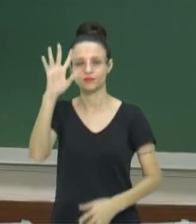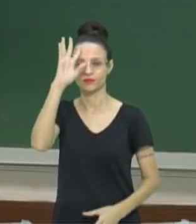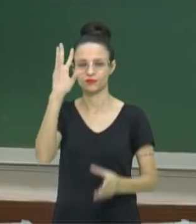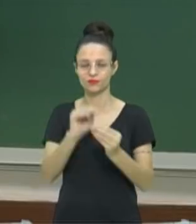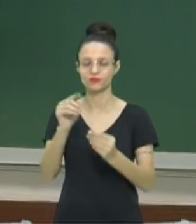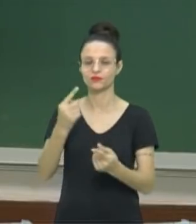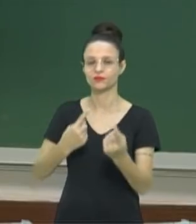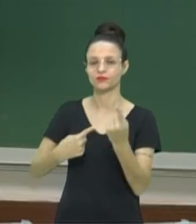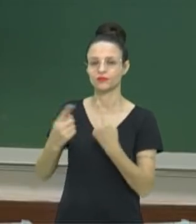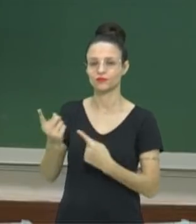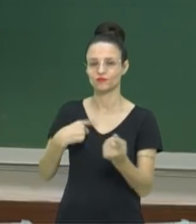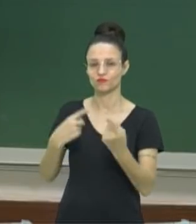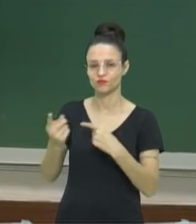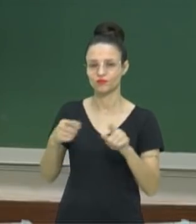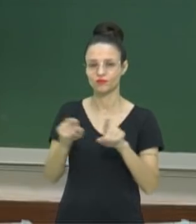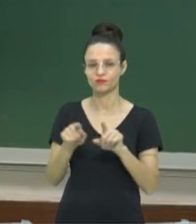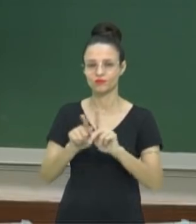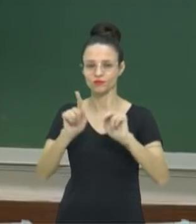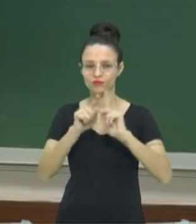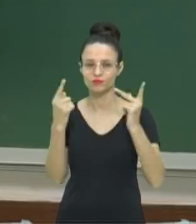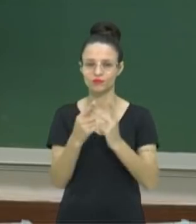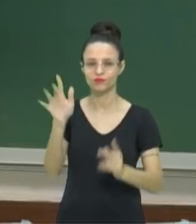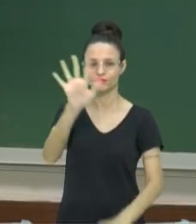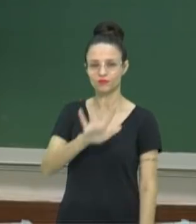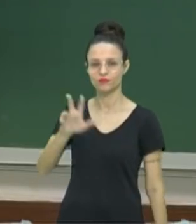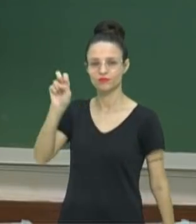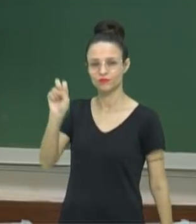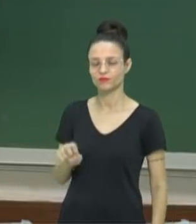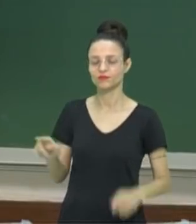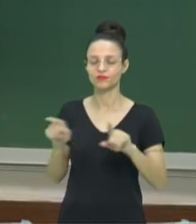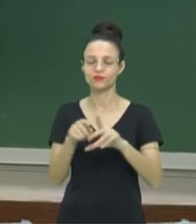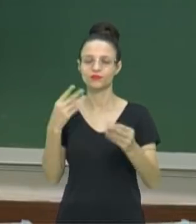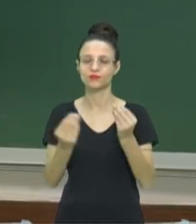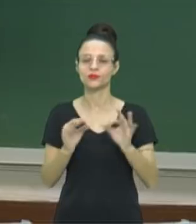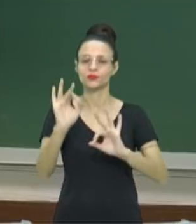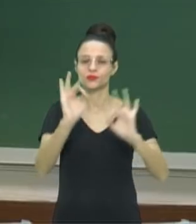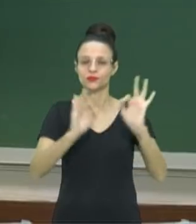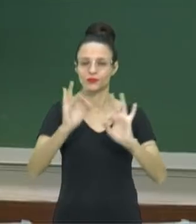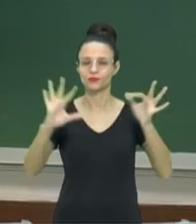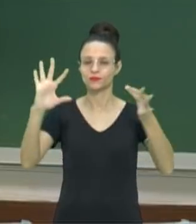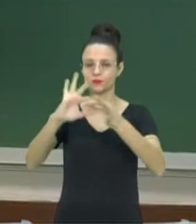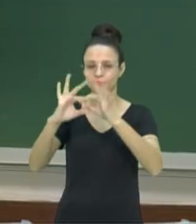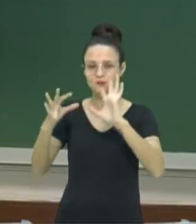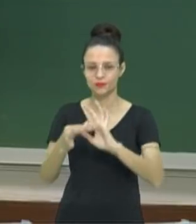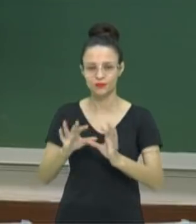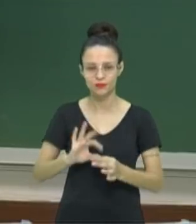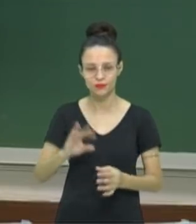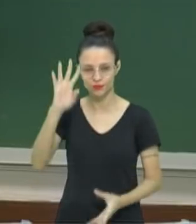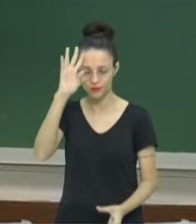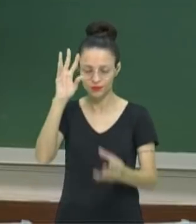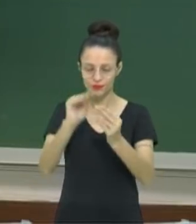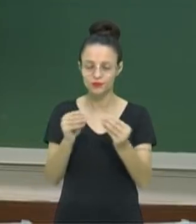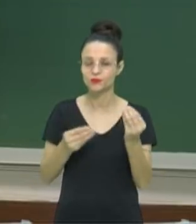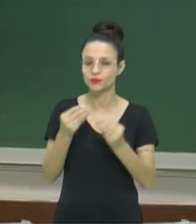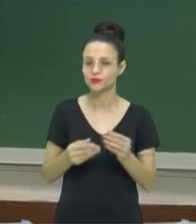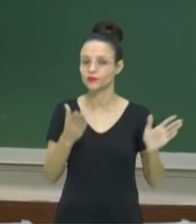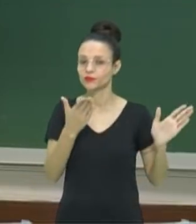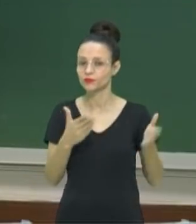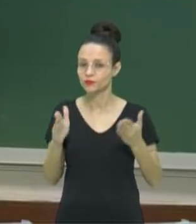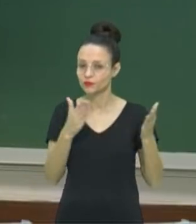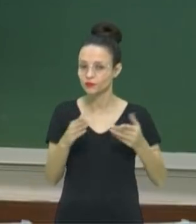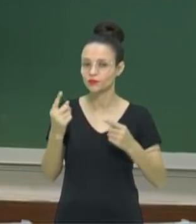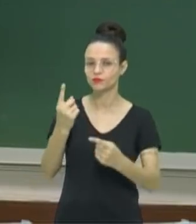a circulação no espaço geográfico da região sul, como tudo isso se organiza, para que a gente entenda da produção